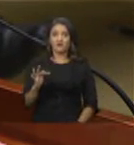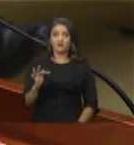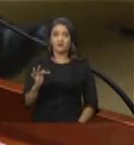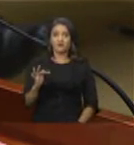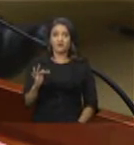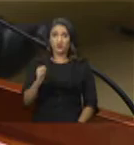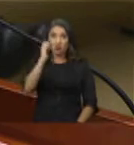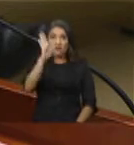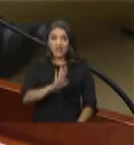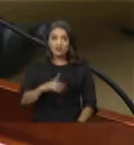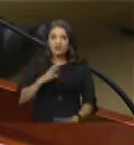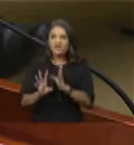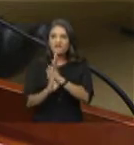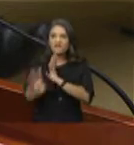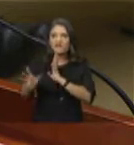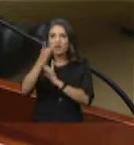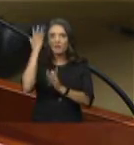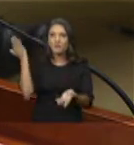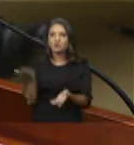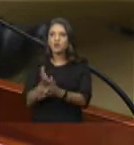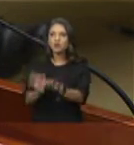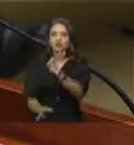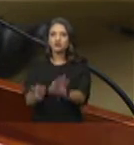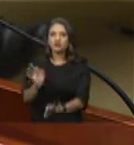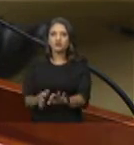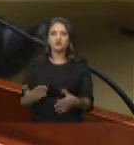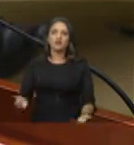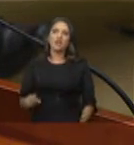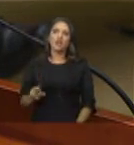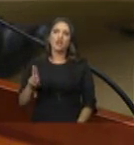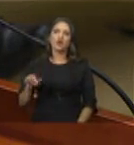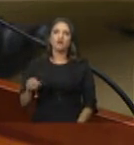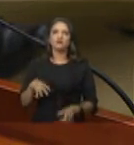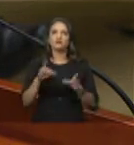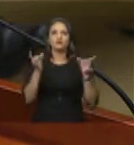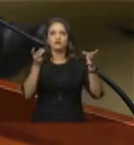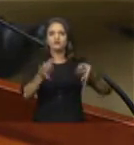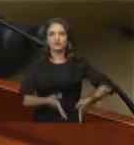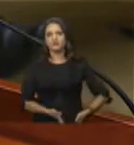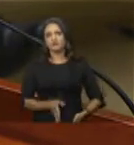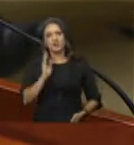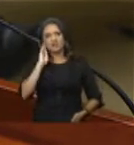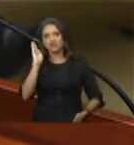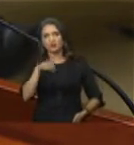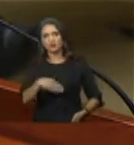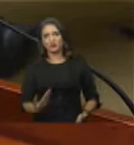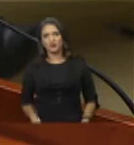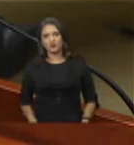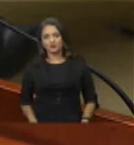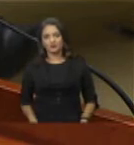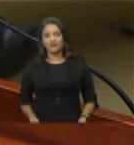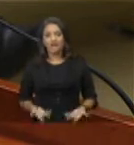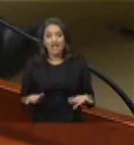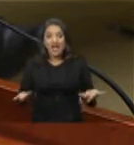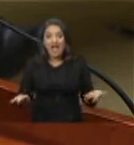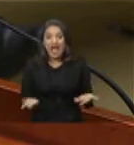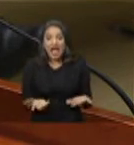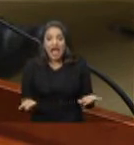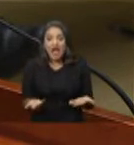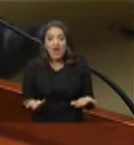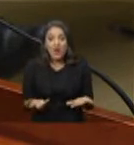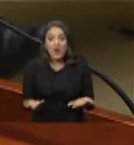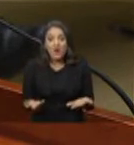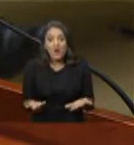todas as capitais do Brasil a união desistiu só isso agora ela vê